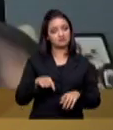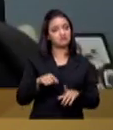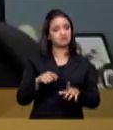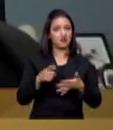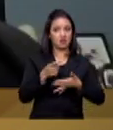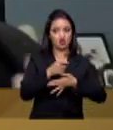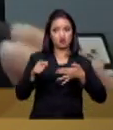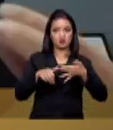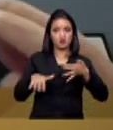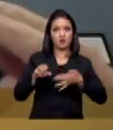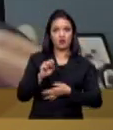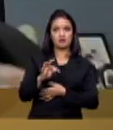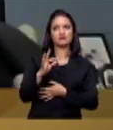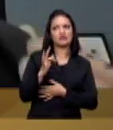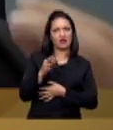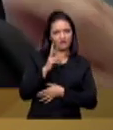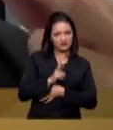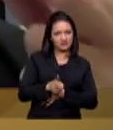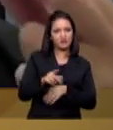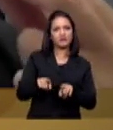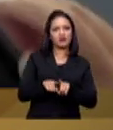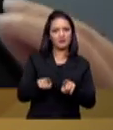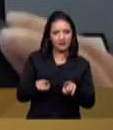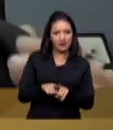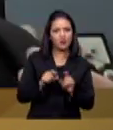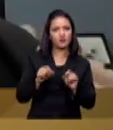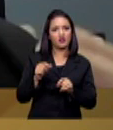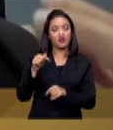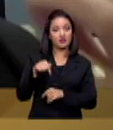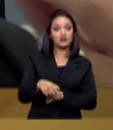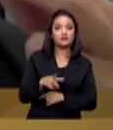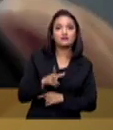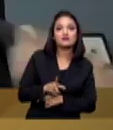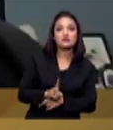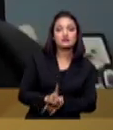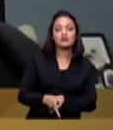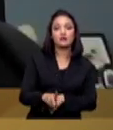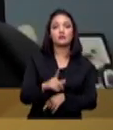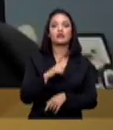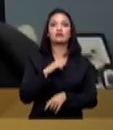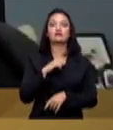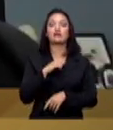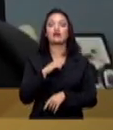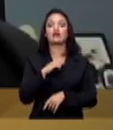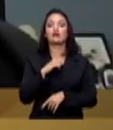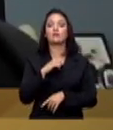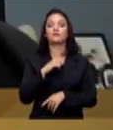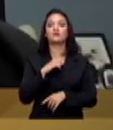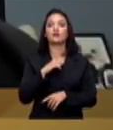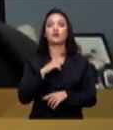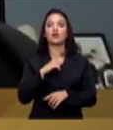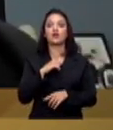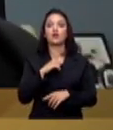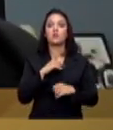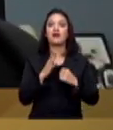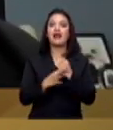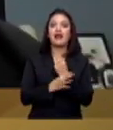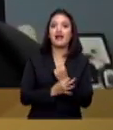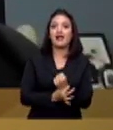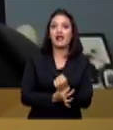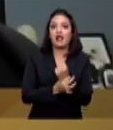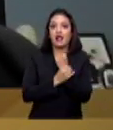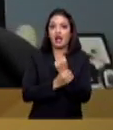de vista que aqui sempre se teve uma garantia institucional